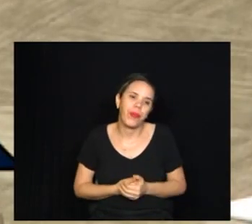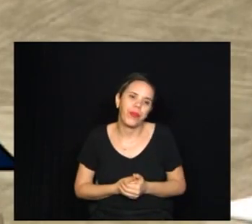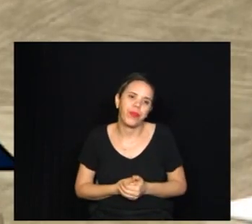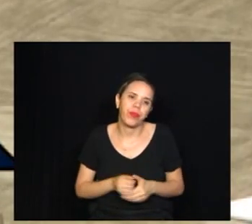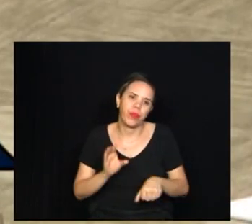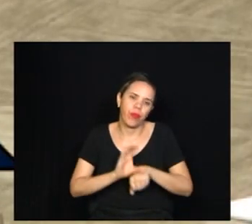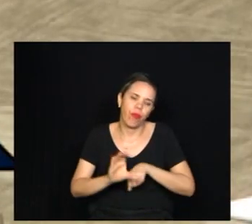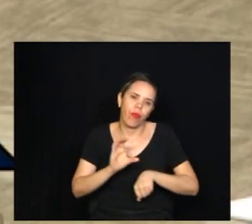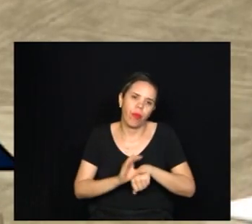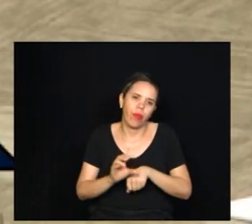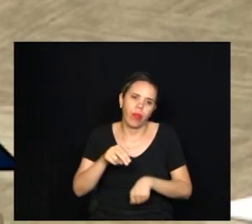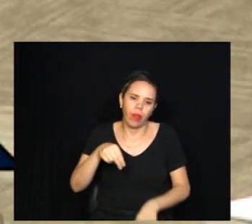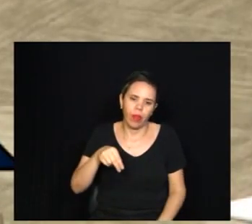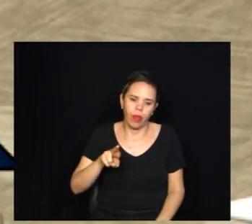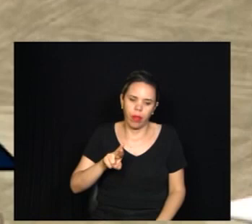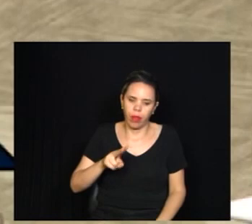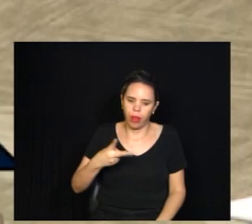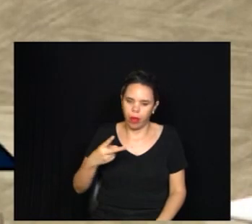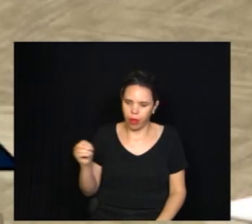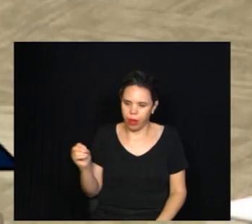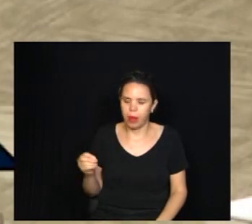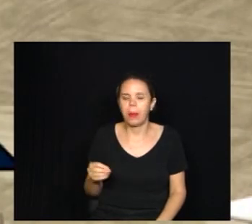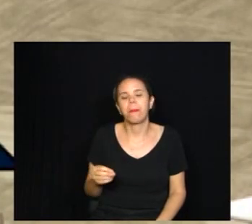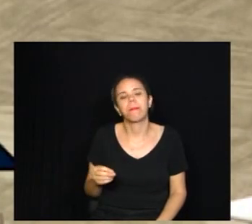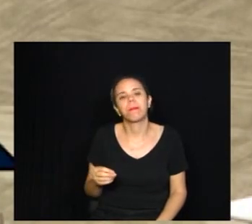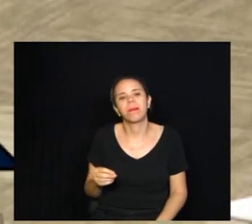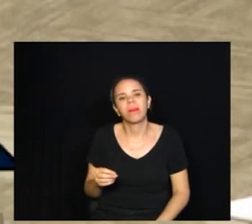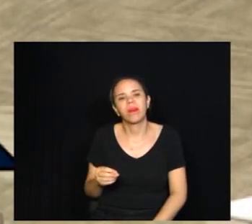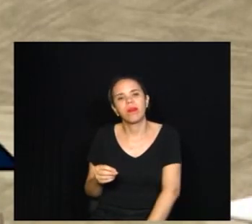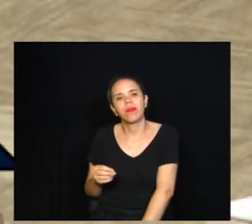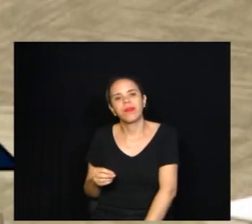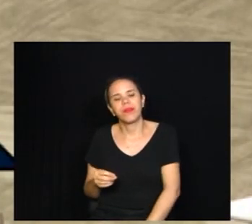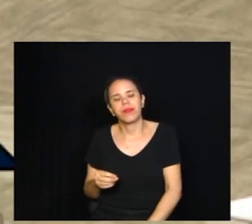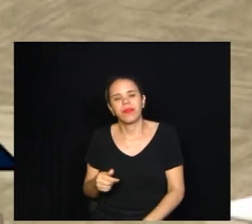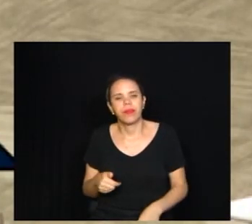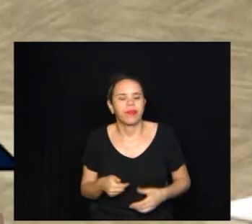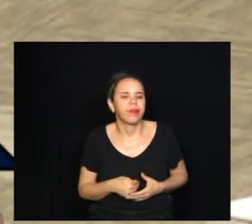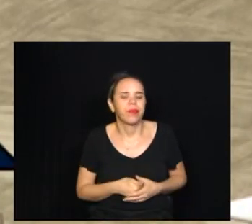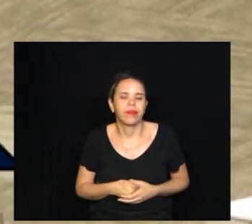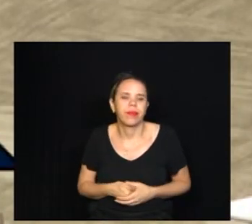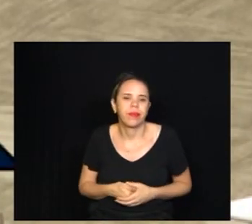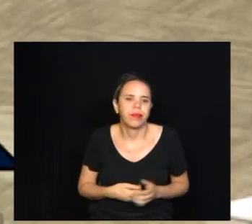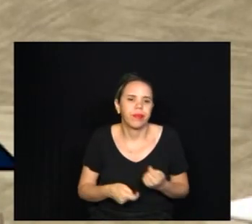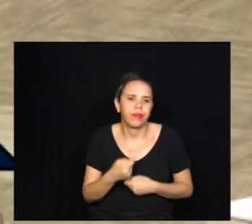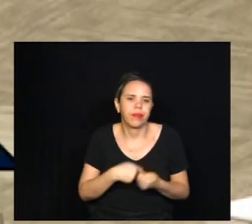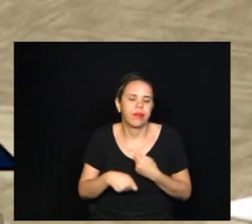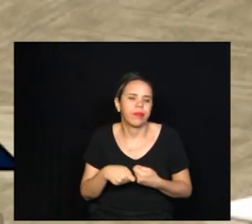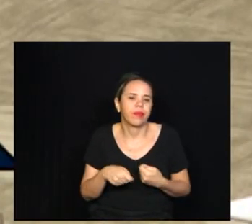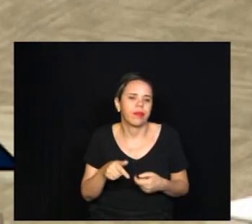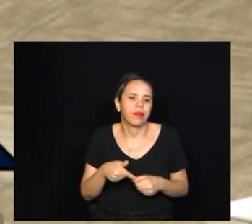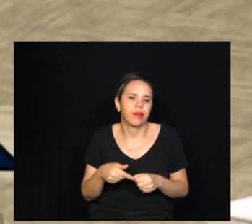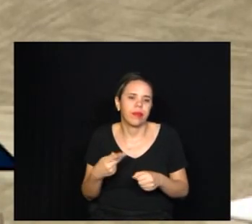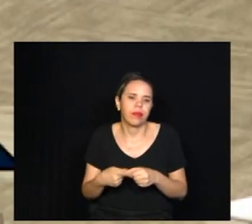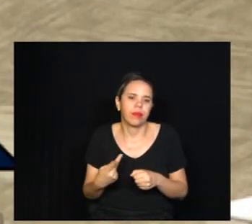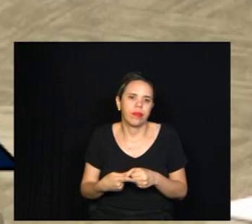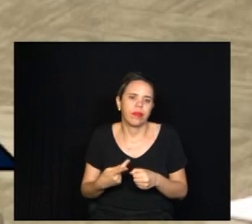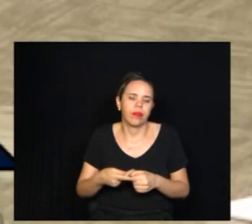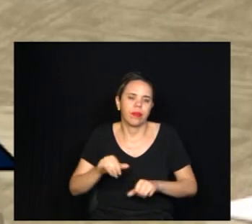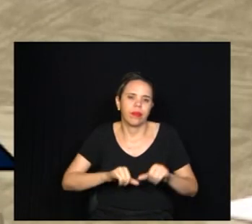curso que chama NR20 para manejar ali o combustível. Então é um produto